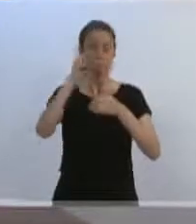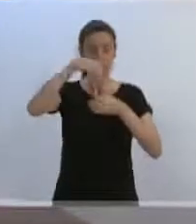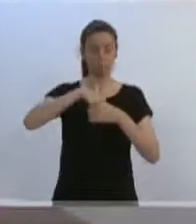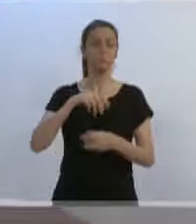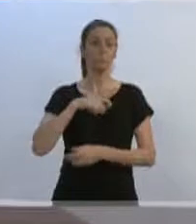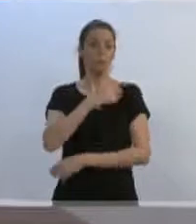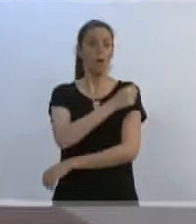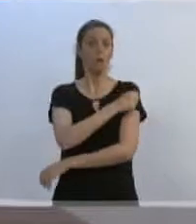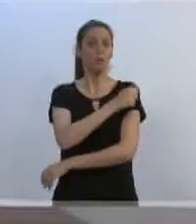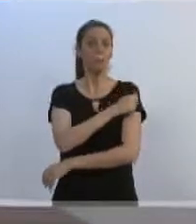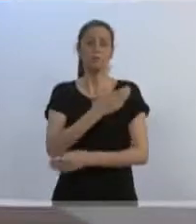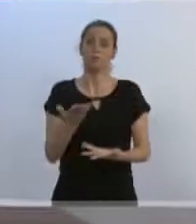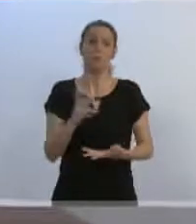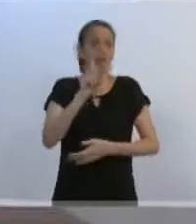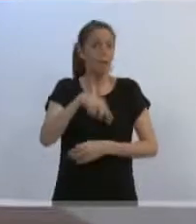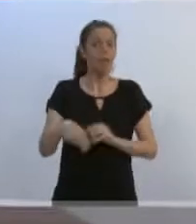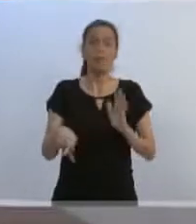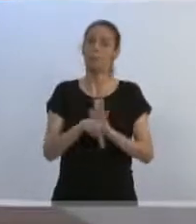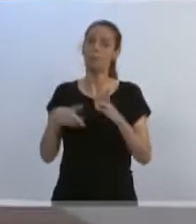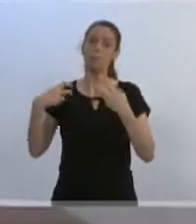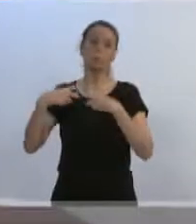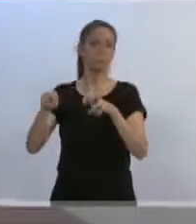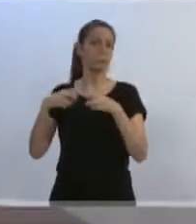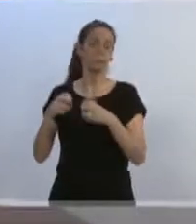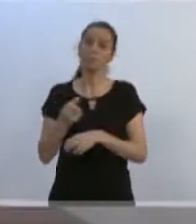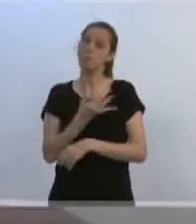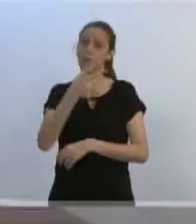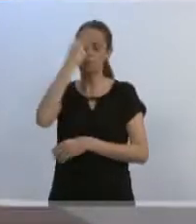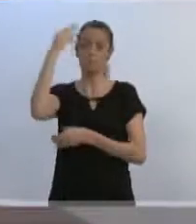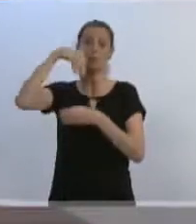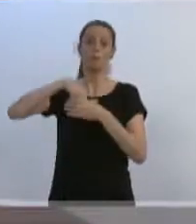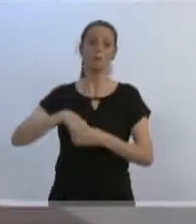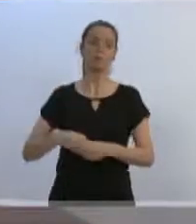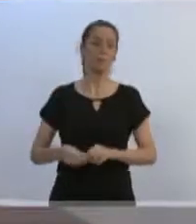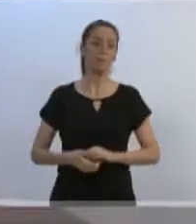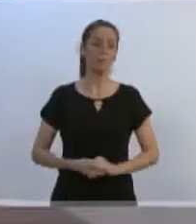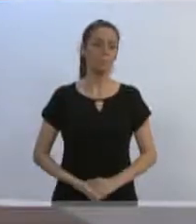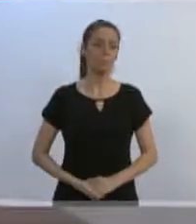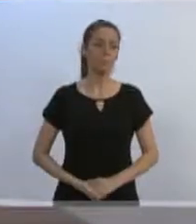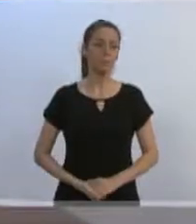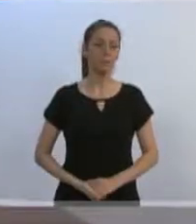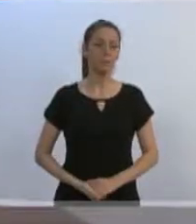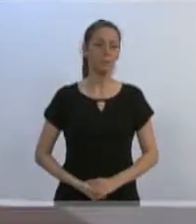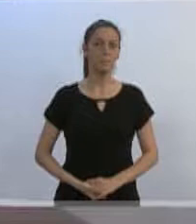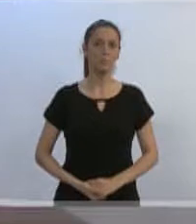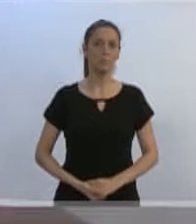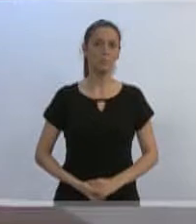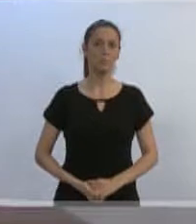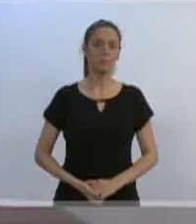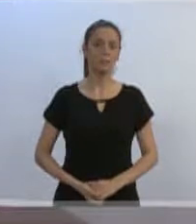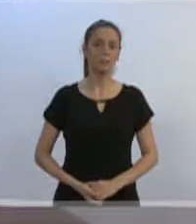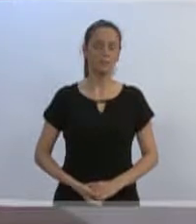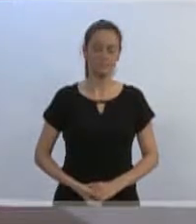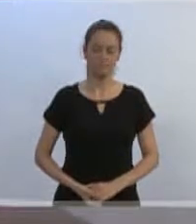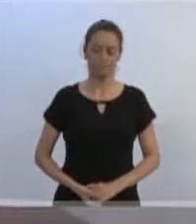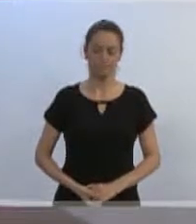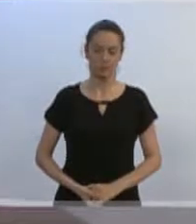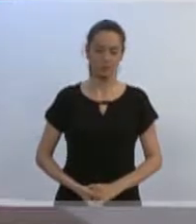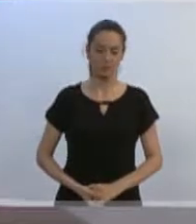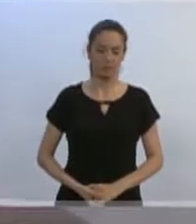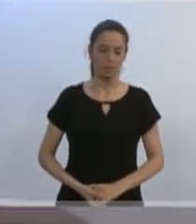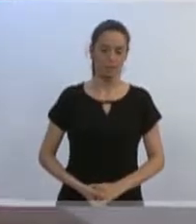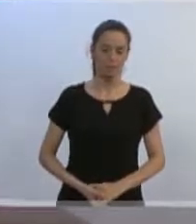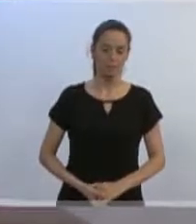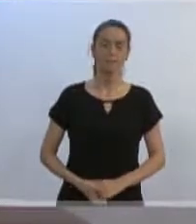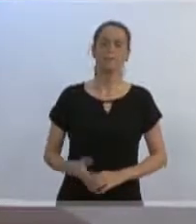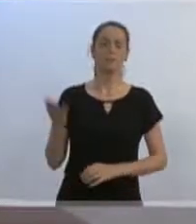não deixa de ser um transporte coletivo eu o semana passada no meu pronunciamento eu cobrei